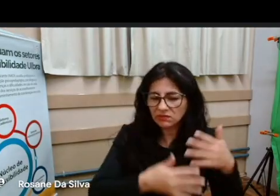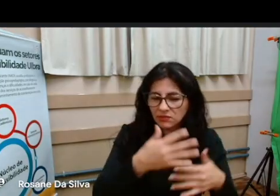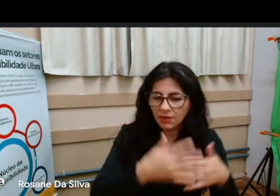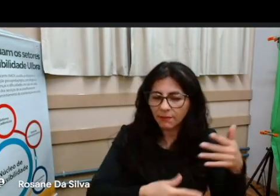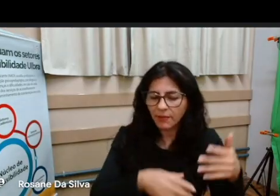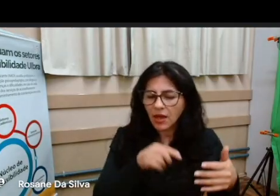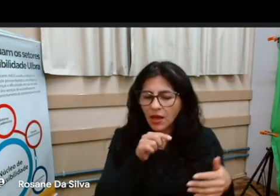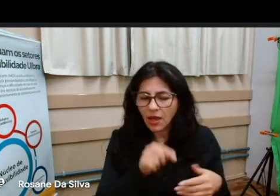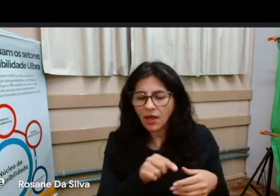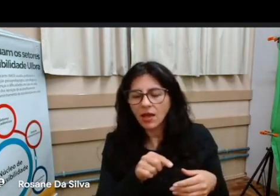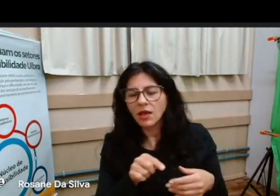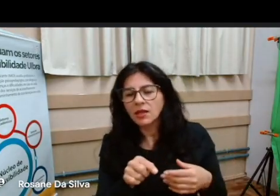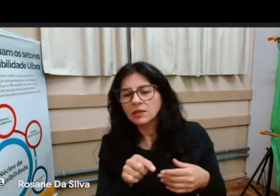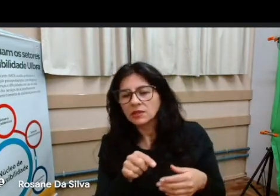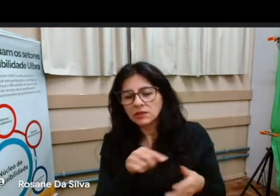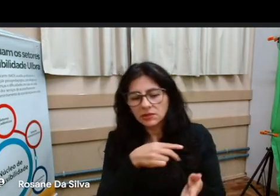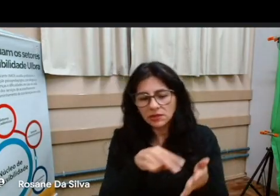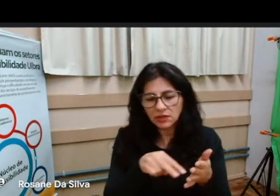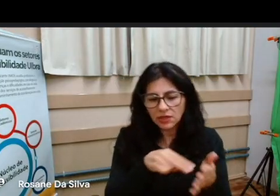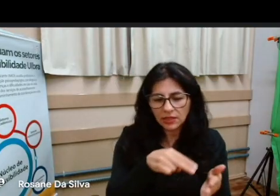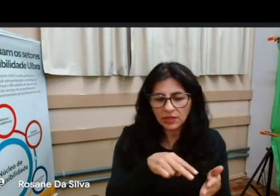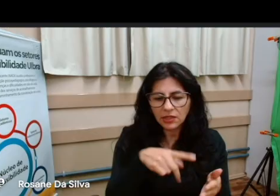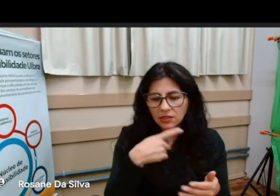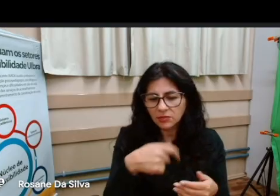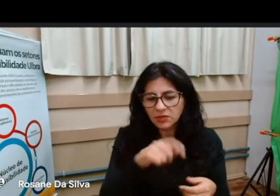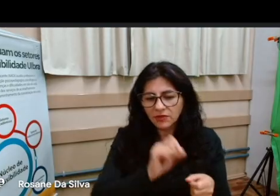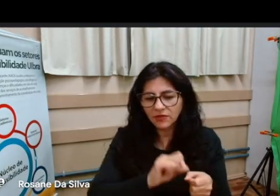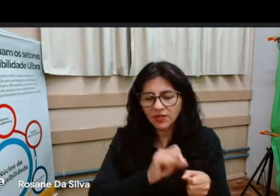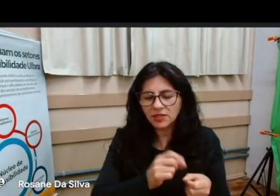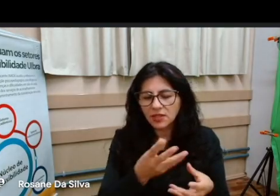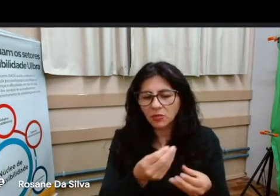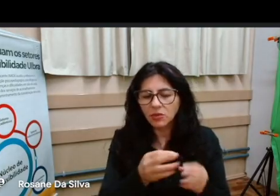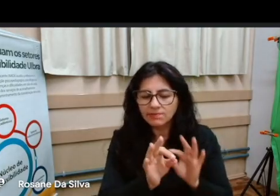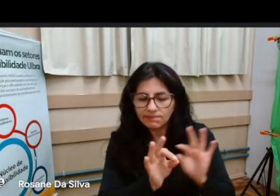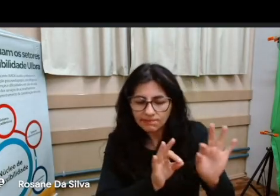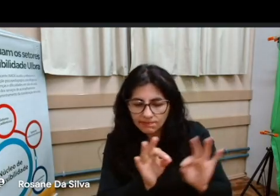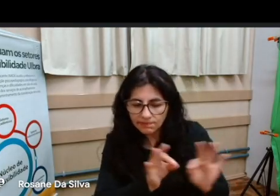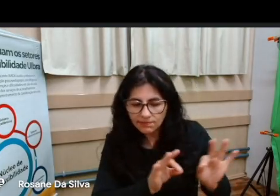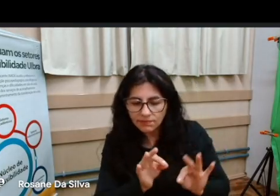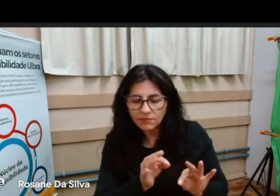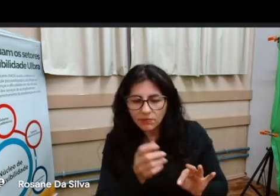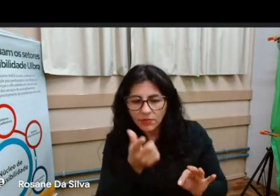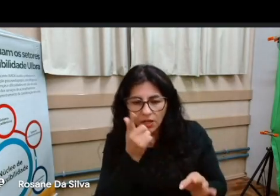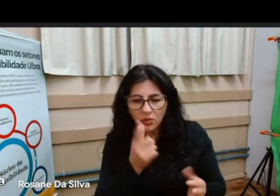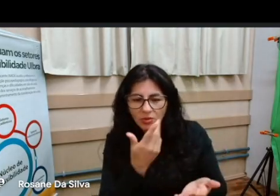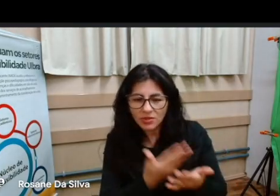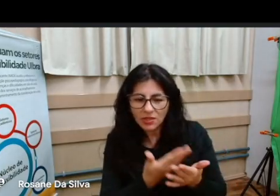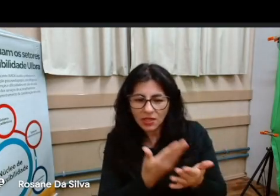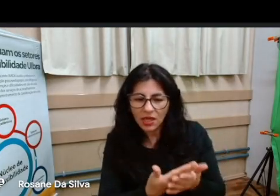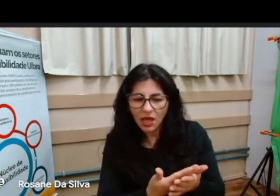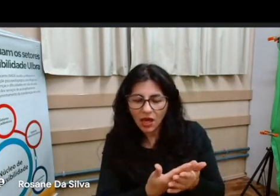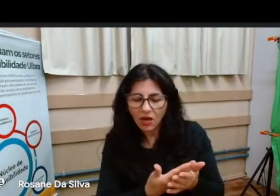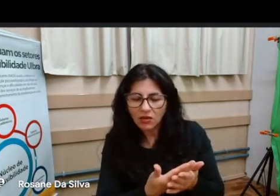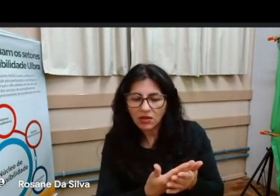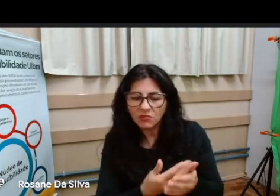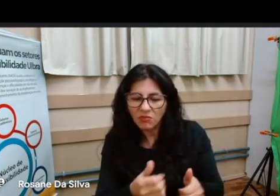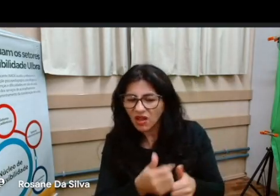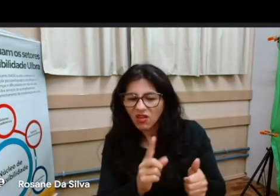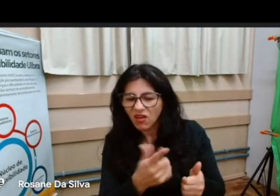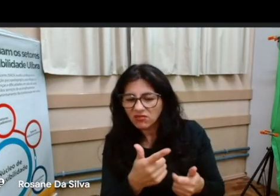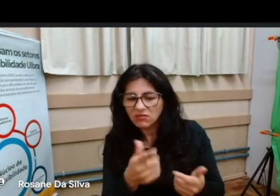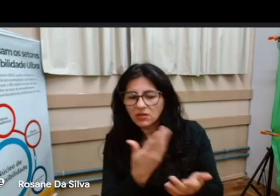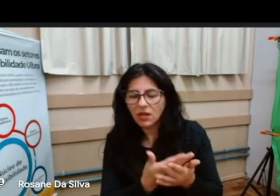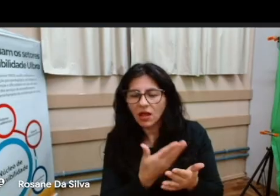atrapalhando ã que tem que fazer muitos ajustes paraa aula poder acontecer era melhor até que não